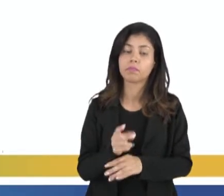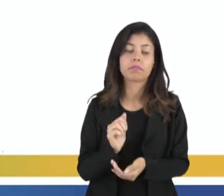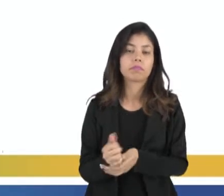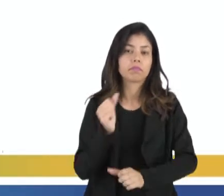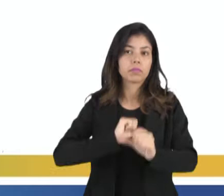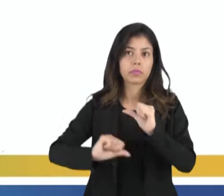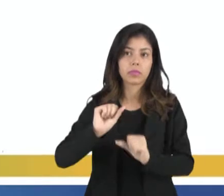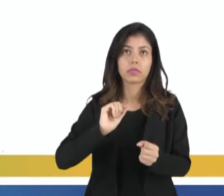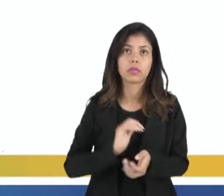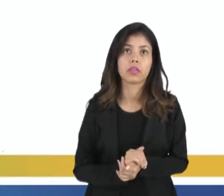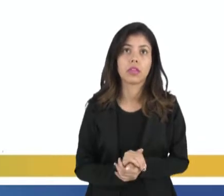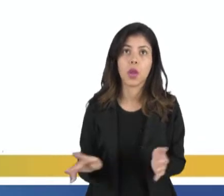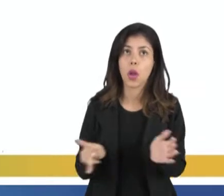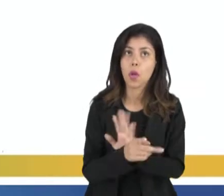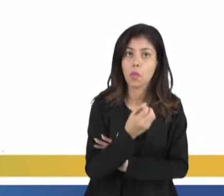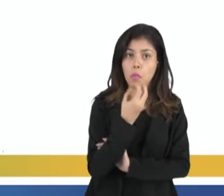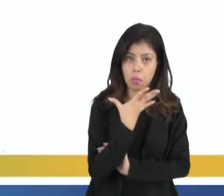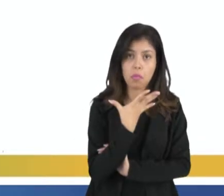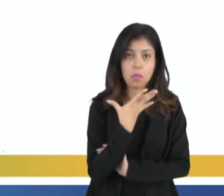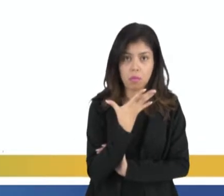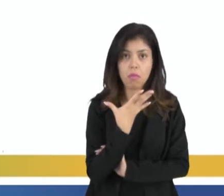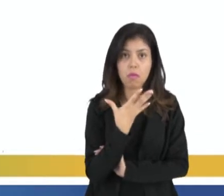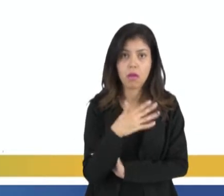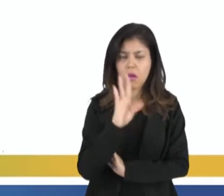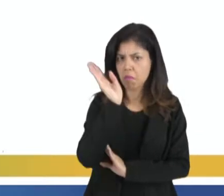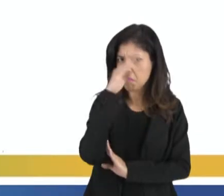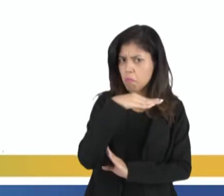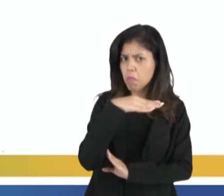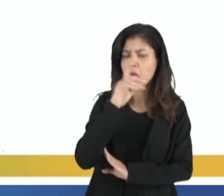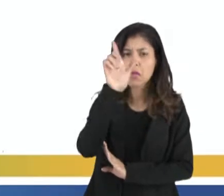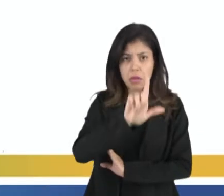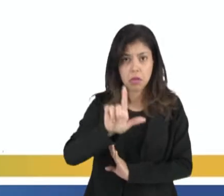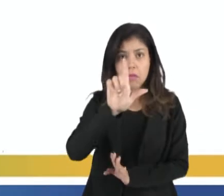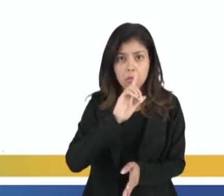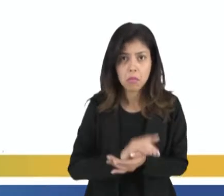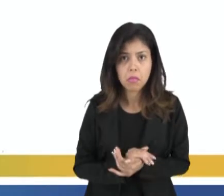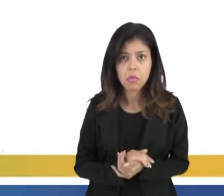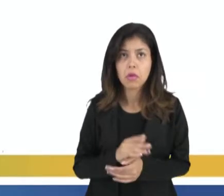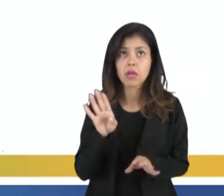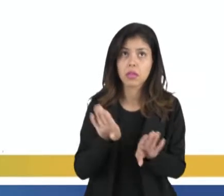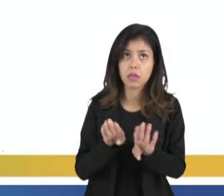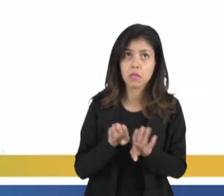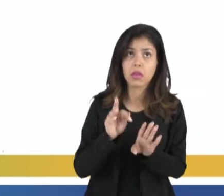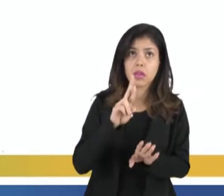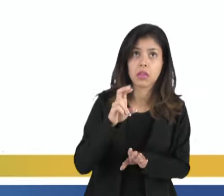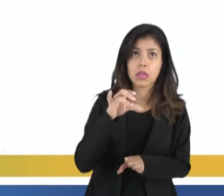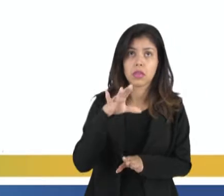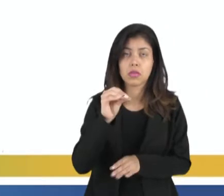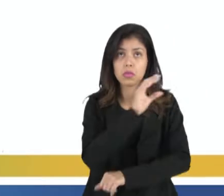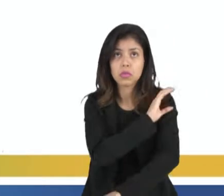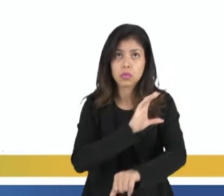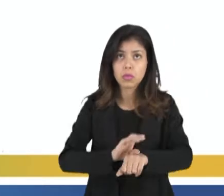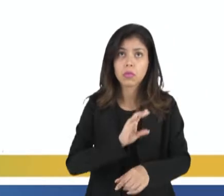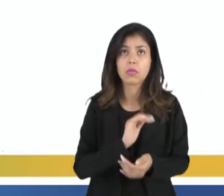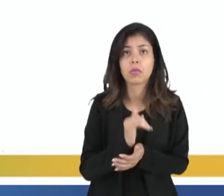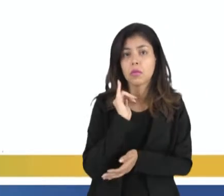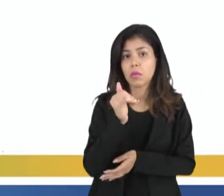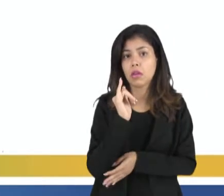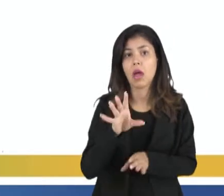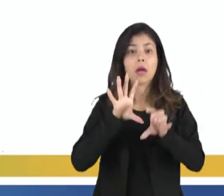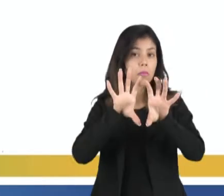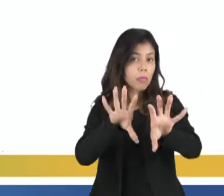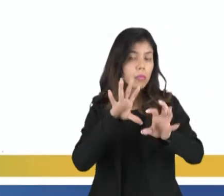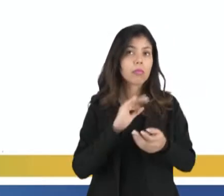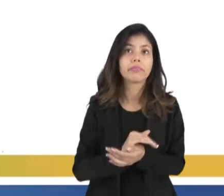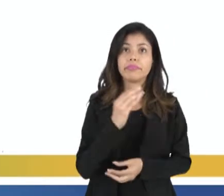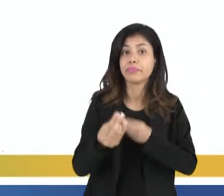narrativa ridiculariza a boa e a má literatura, intencional, transhistórica, transcultural. A narrativa está